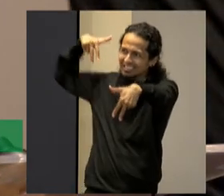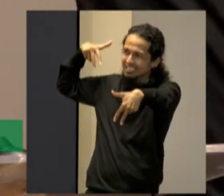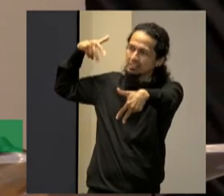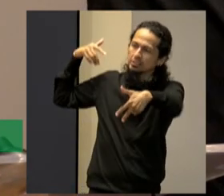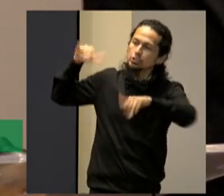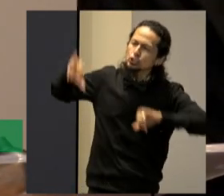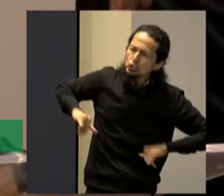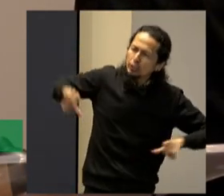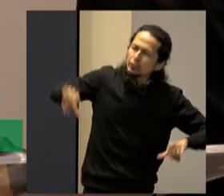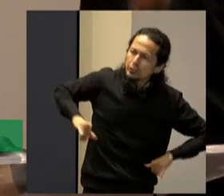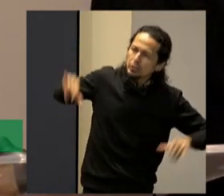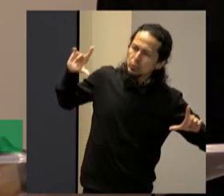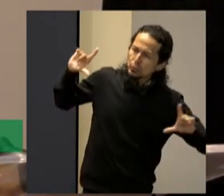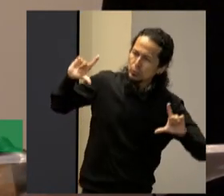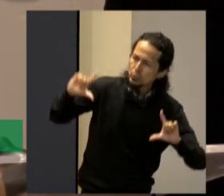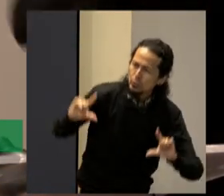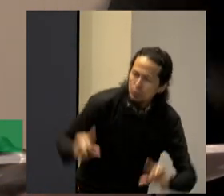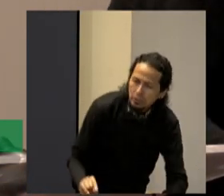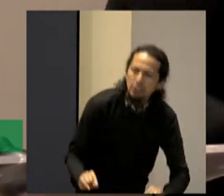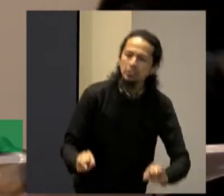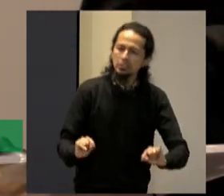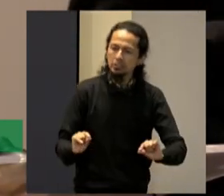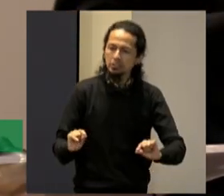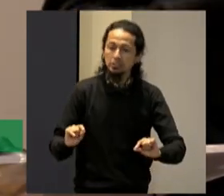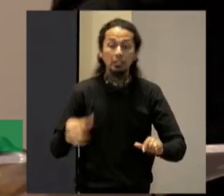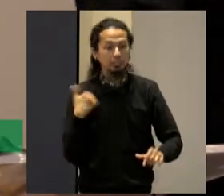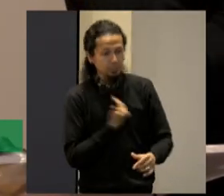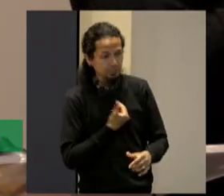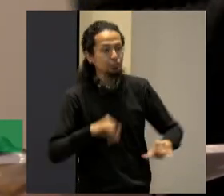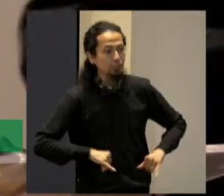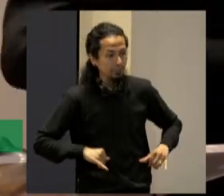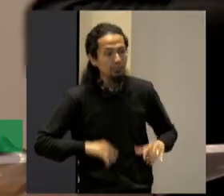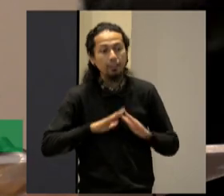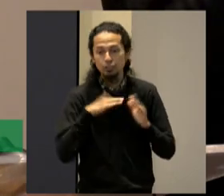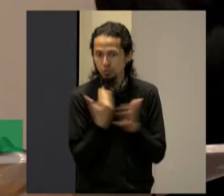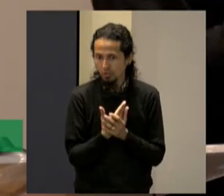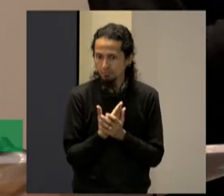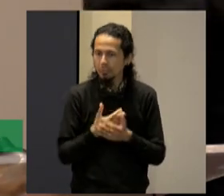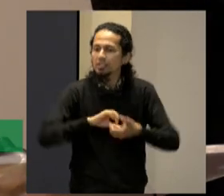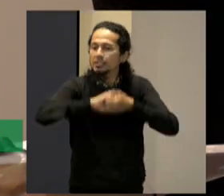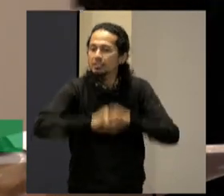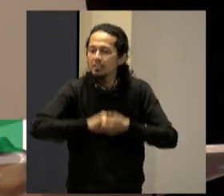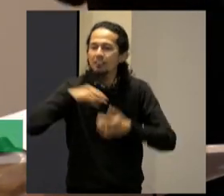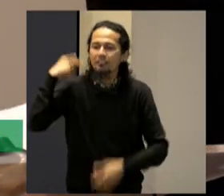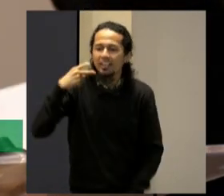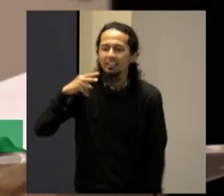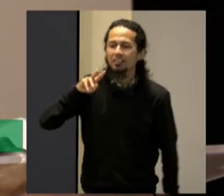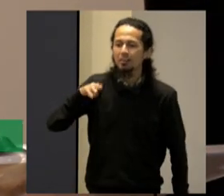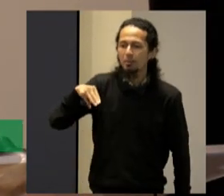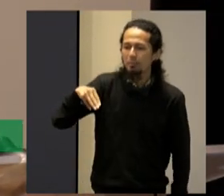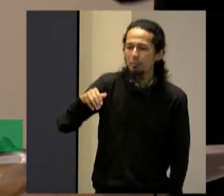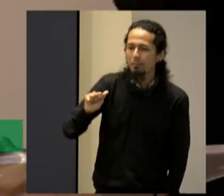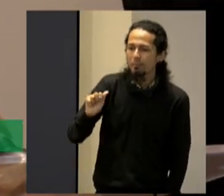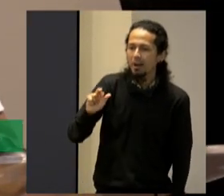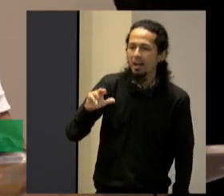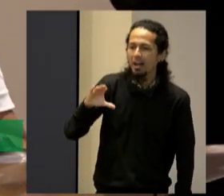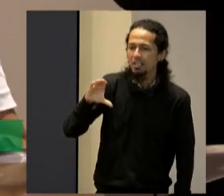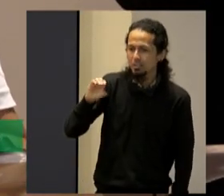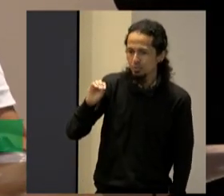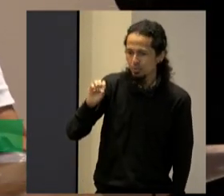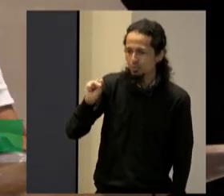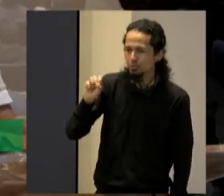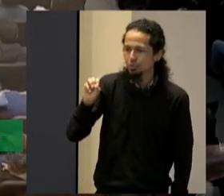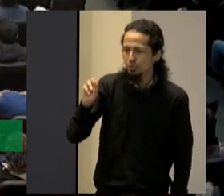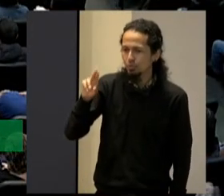que nós também passamos no ambiente da escola. Saúdo vereador Márcio de Souza, autor da Lei